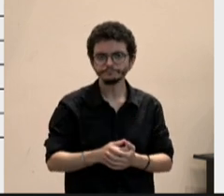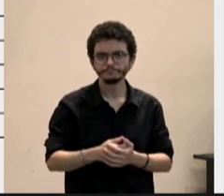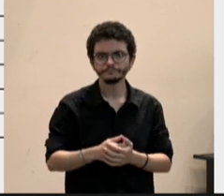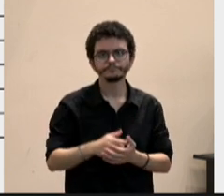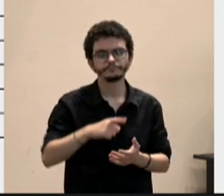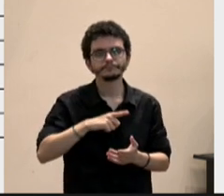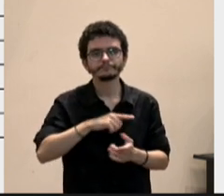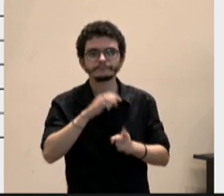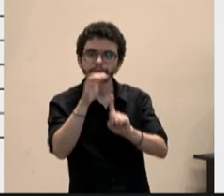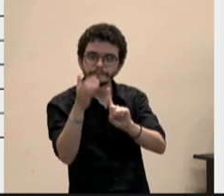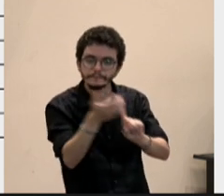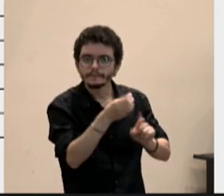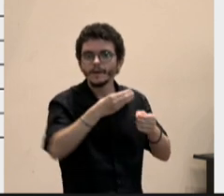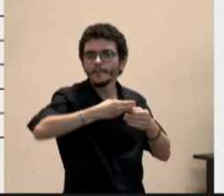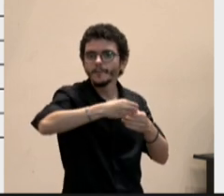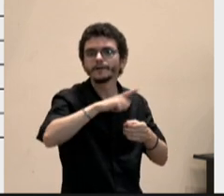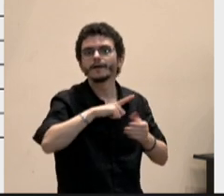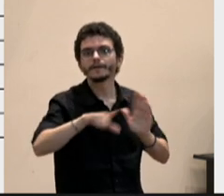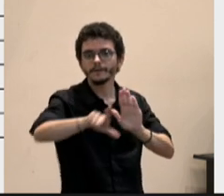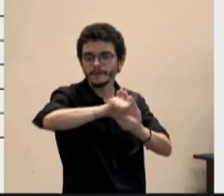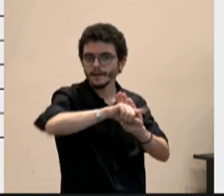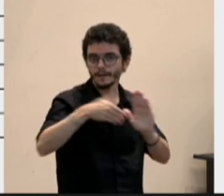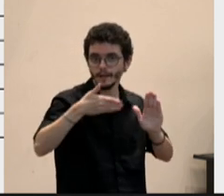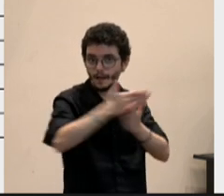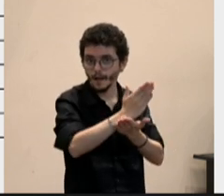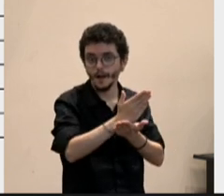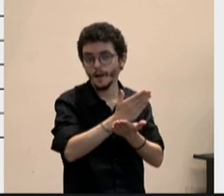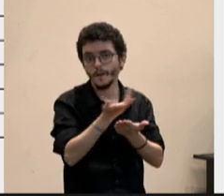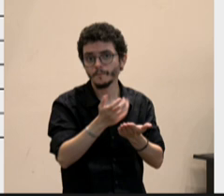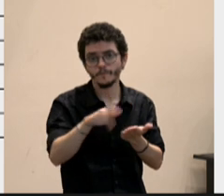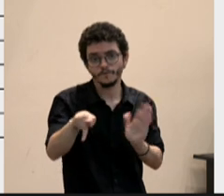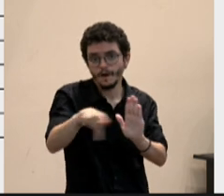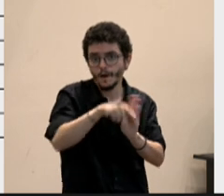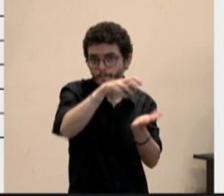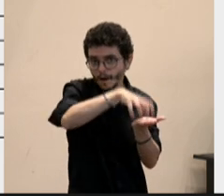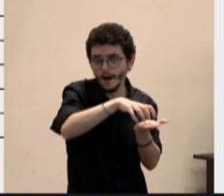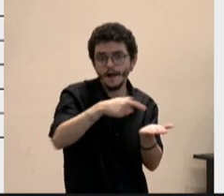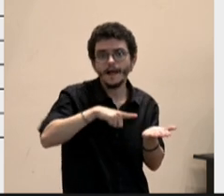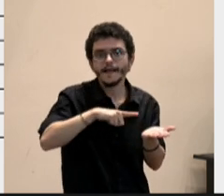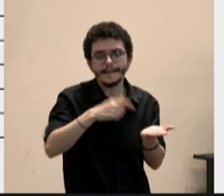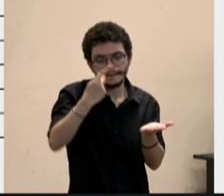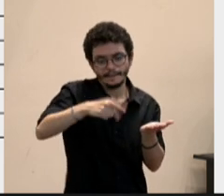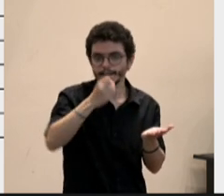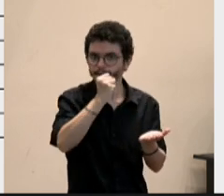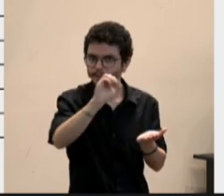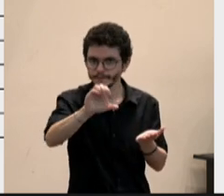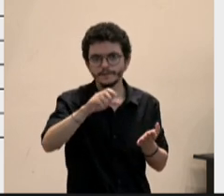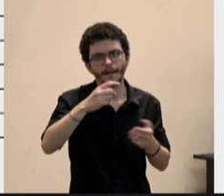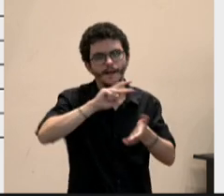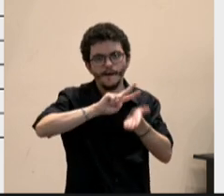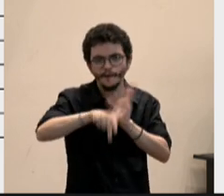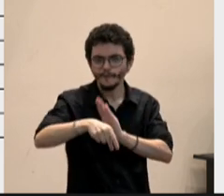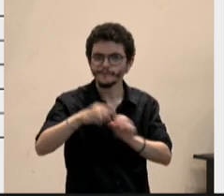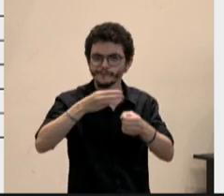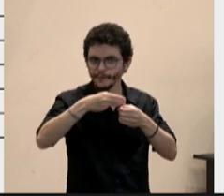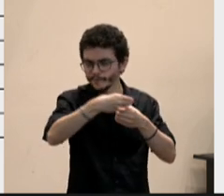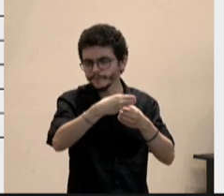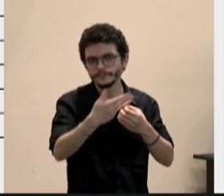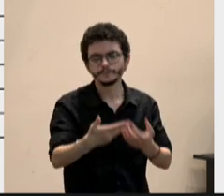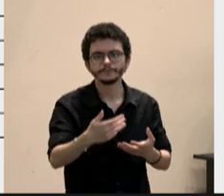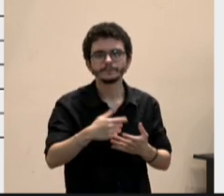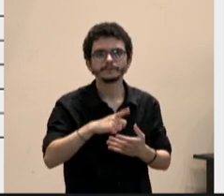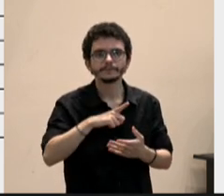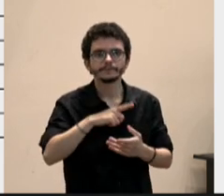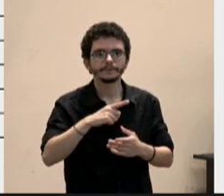daqueles municípios que têm leis aprovadas nas câmaras, e tem em Santa Catarina vários municípios com